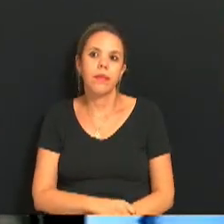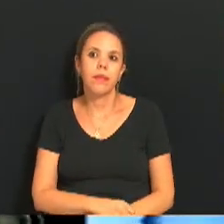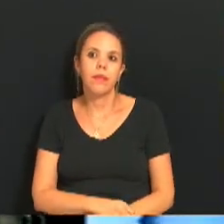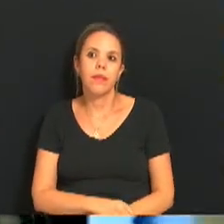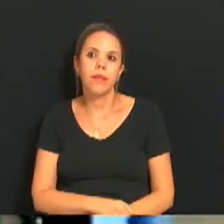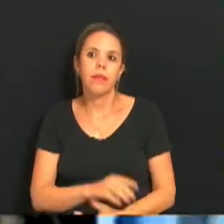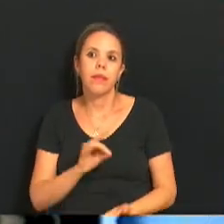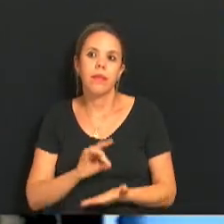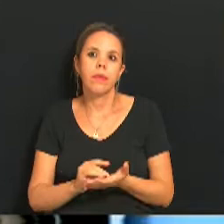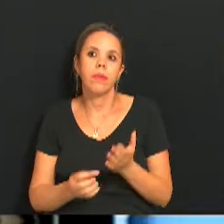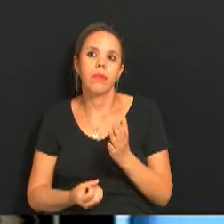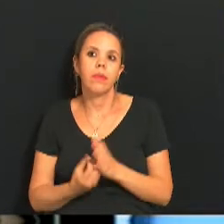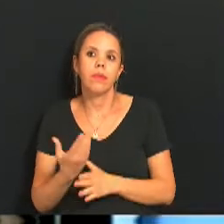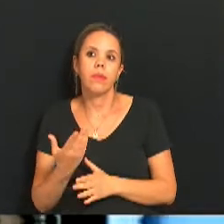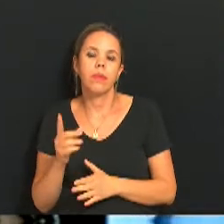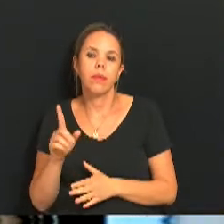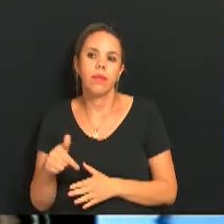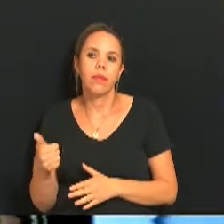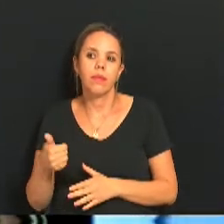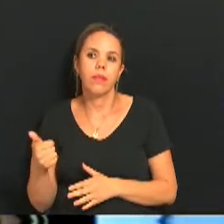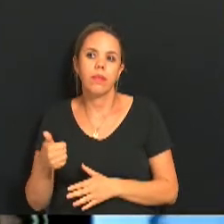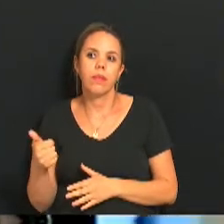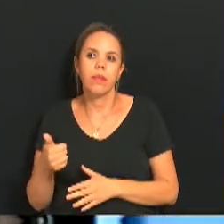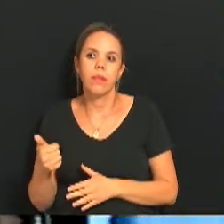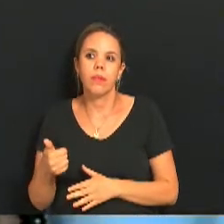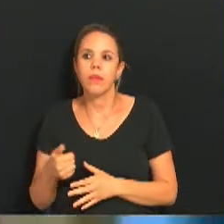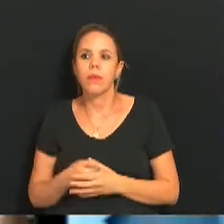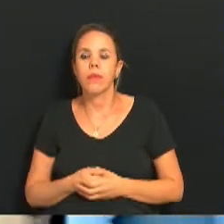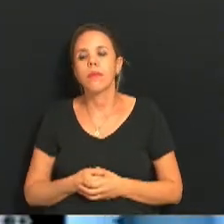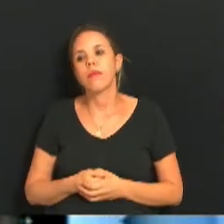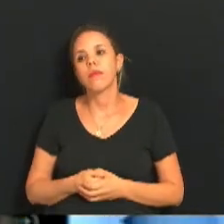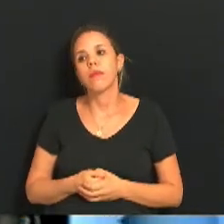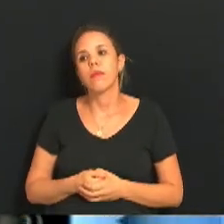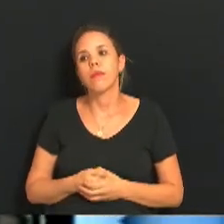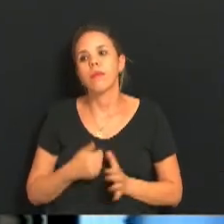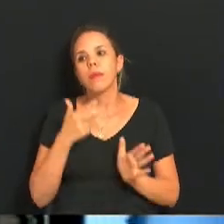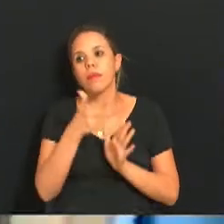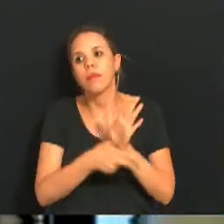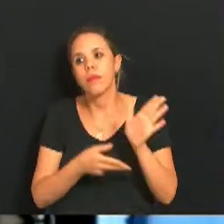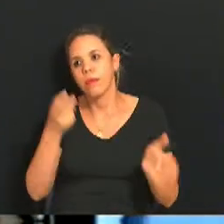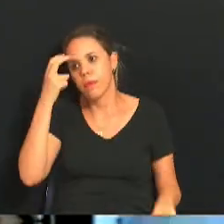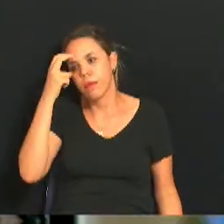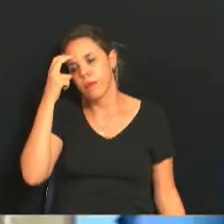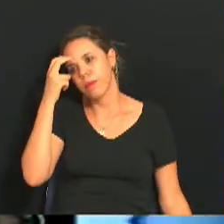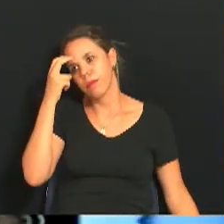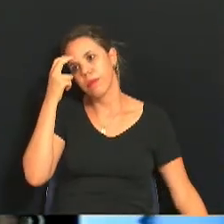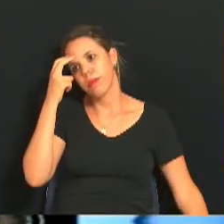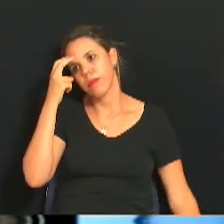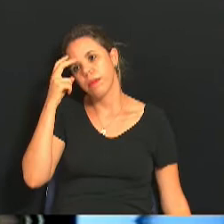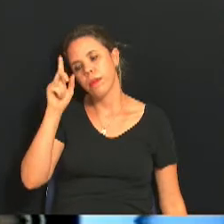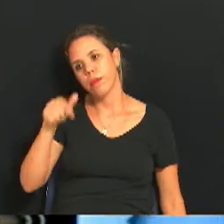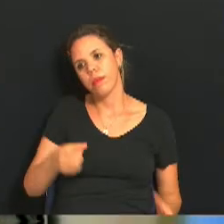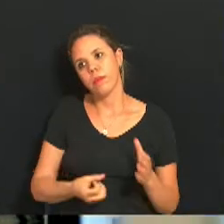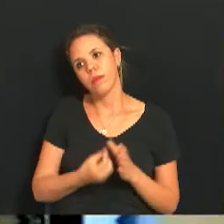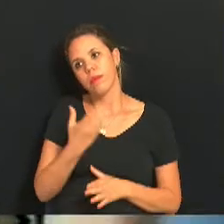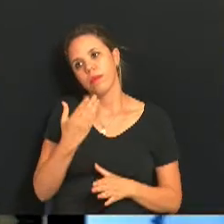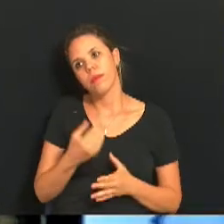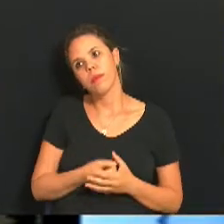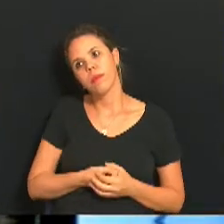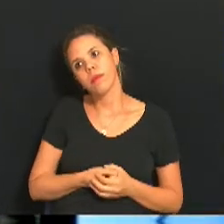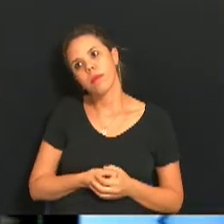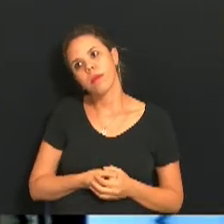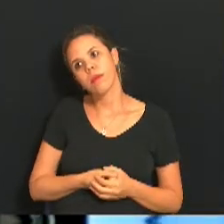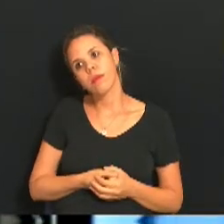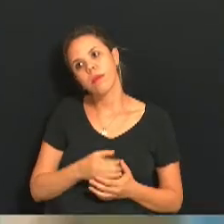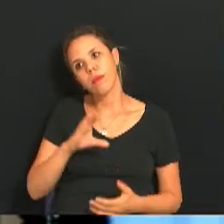Originalmente é o Pinheiro bem tombado foi a Estação Cultura EA origem do tombamento é